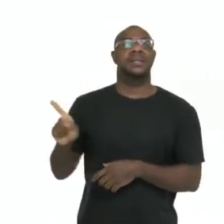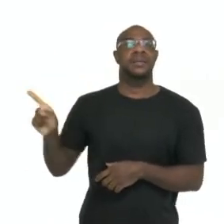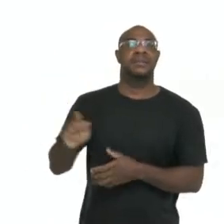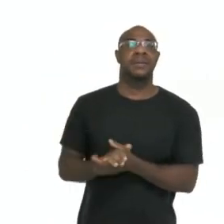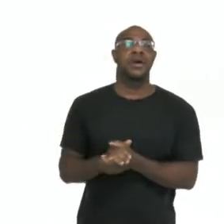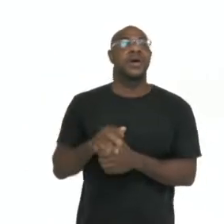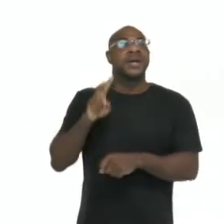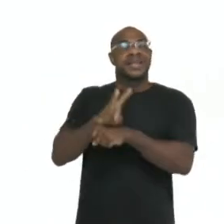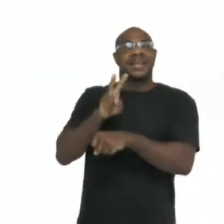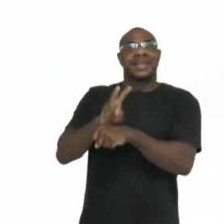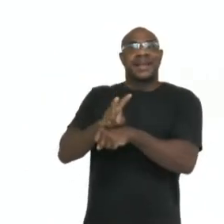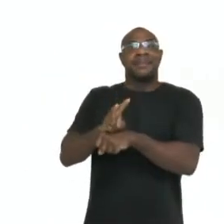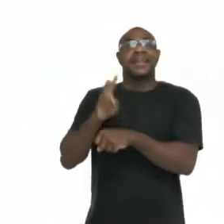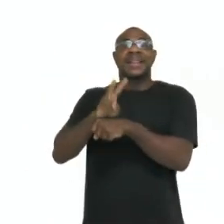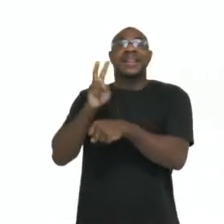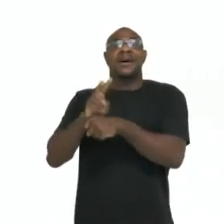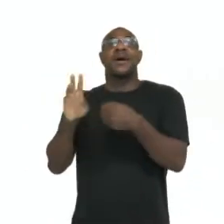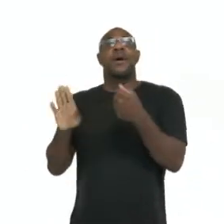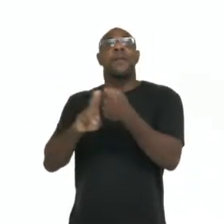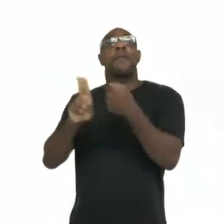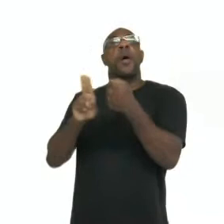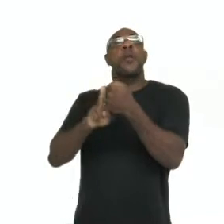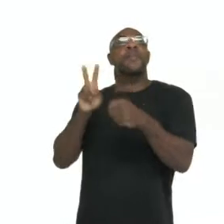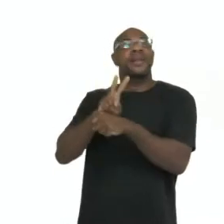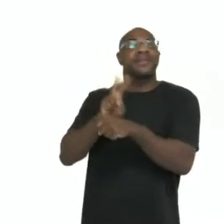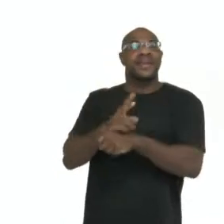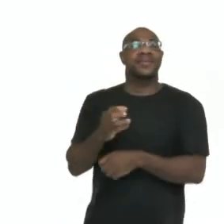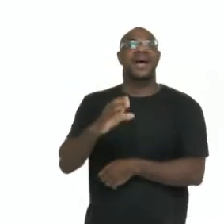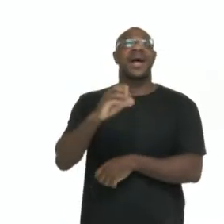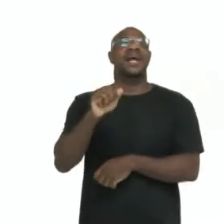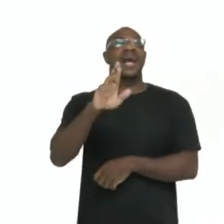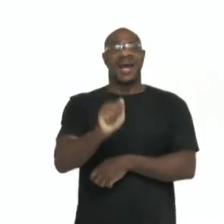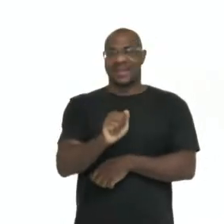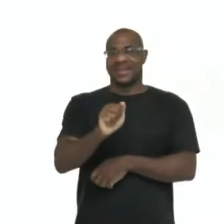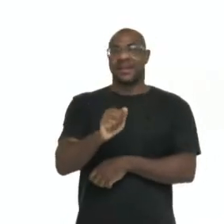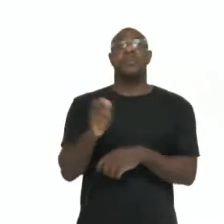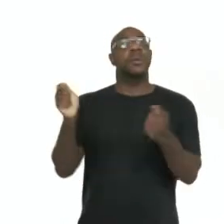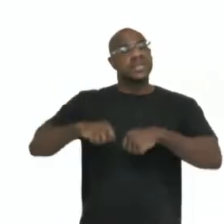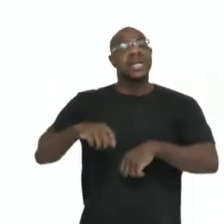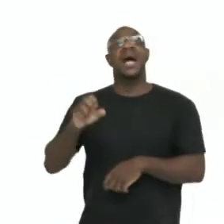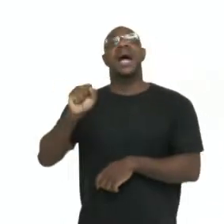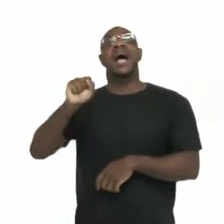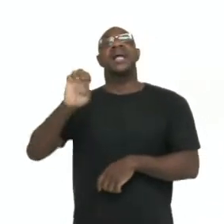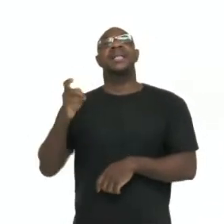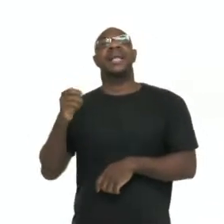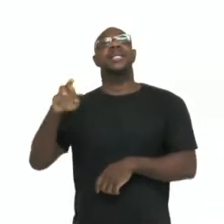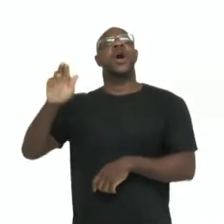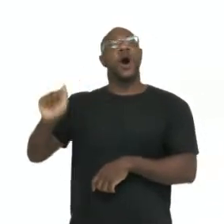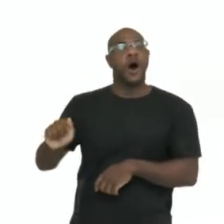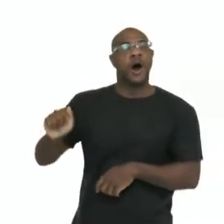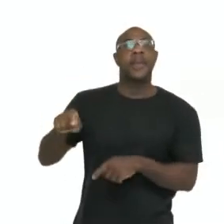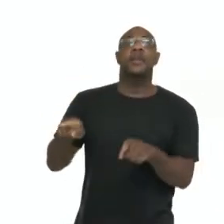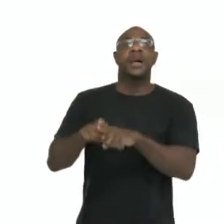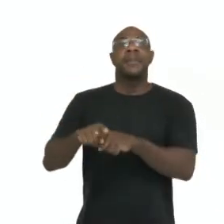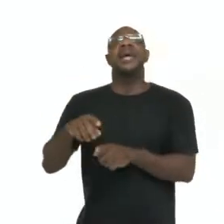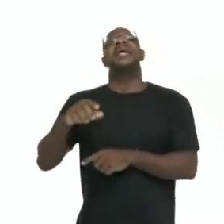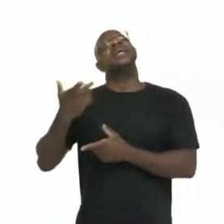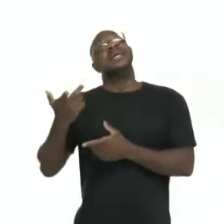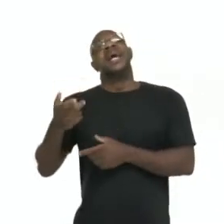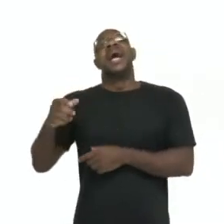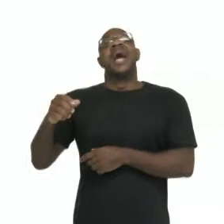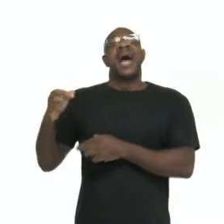a palavra cara. Poderia ser prezada, prezada senhora, ou prezada responsável por